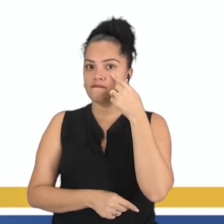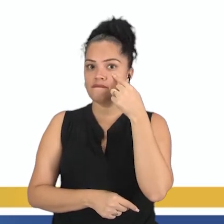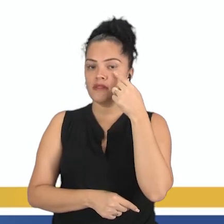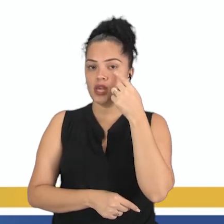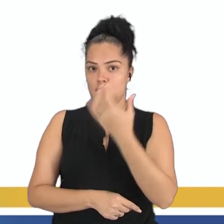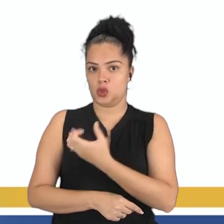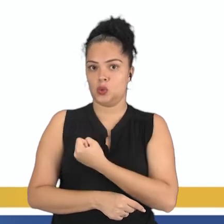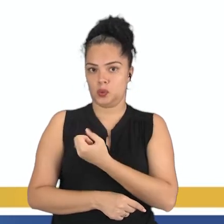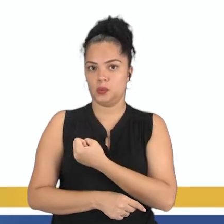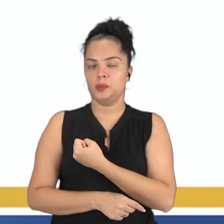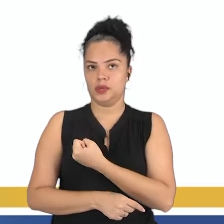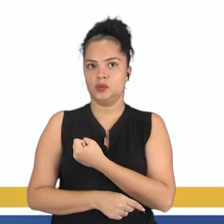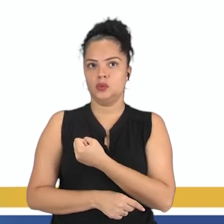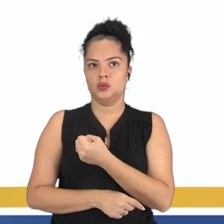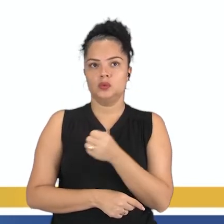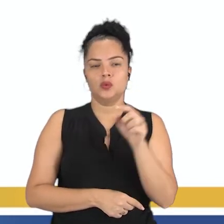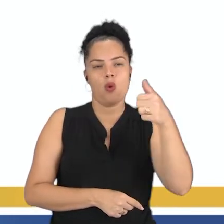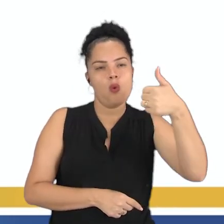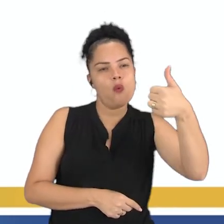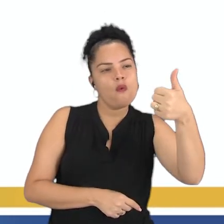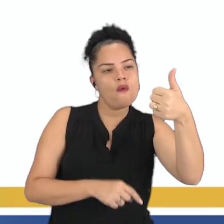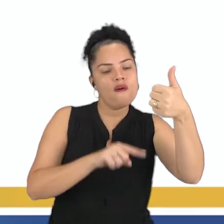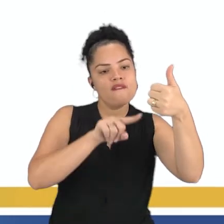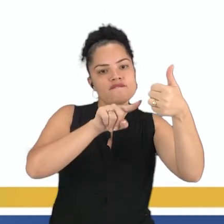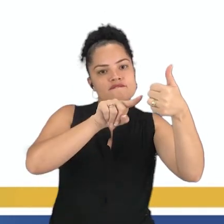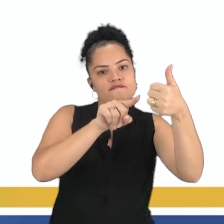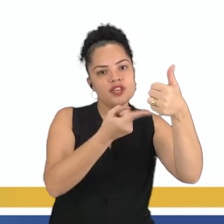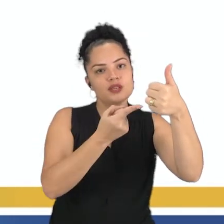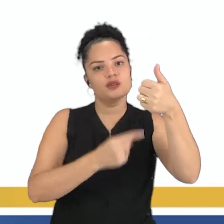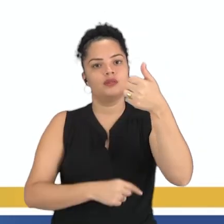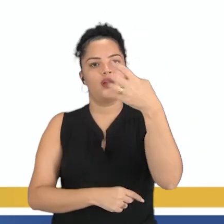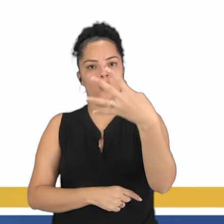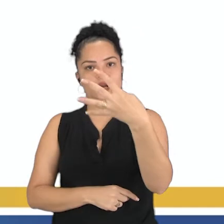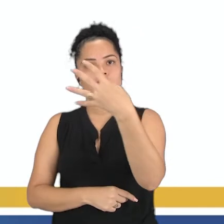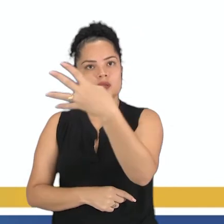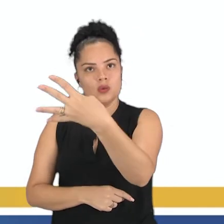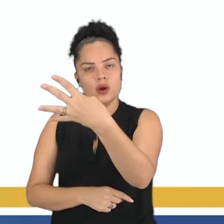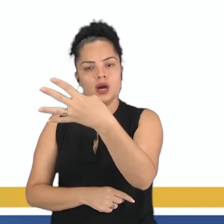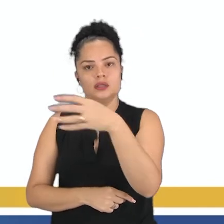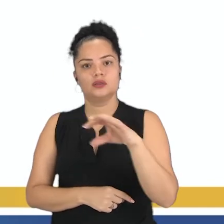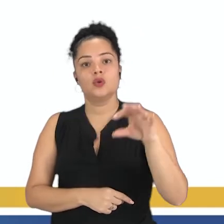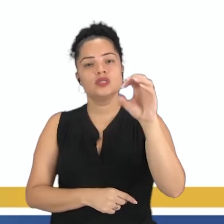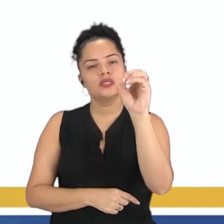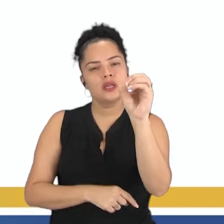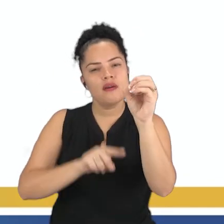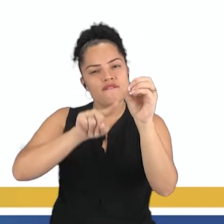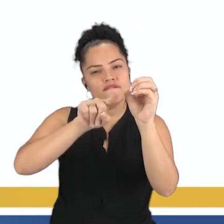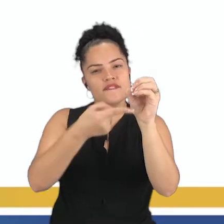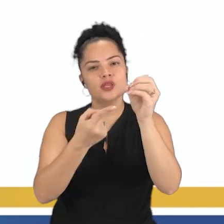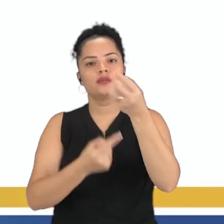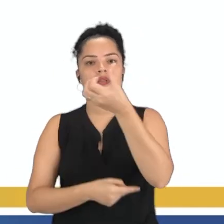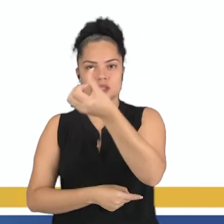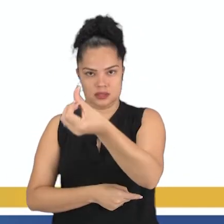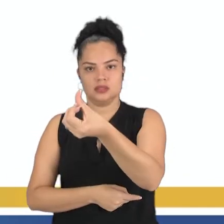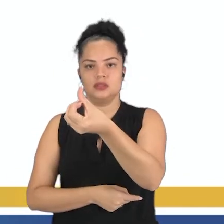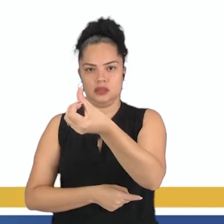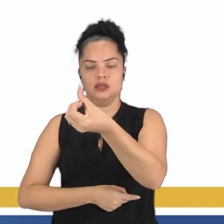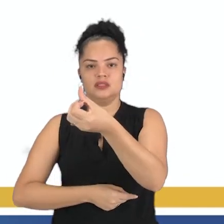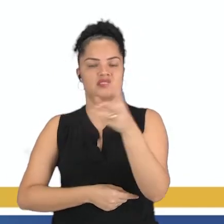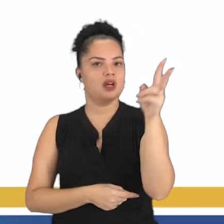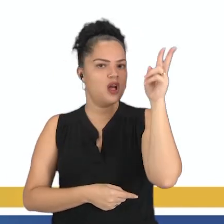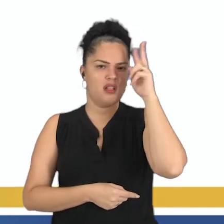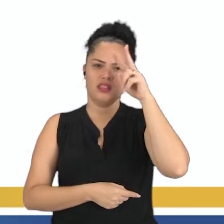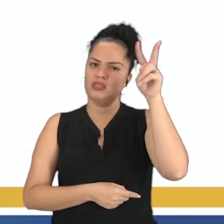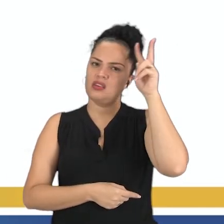números racionais. 1,44 porque é um decimal exato e 0,6 porque é um decimal exato. Professor, eu não lembro o